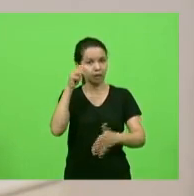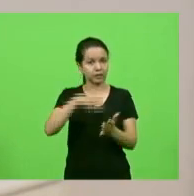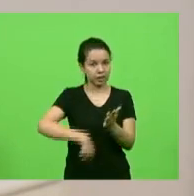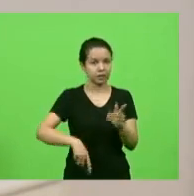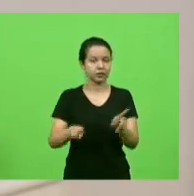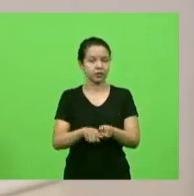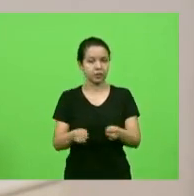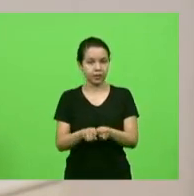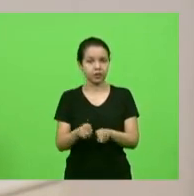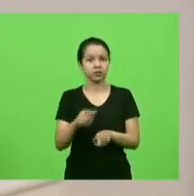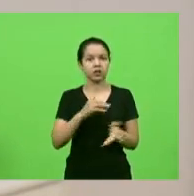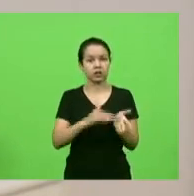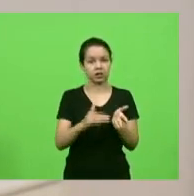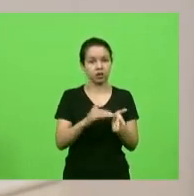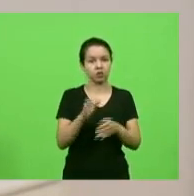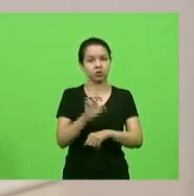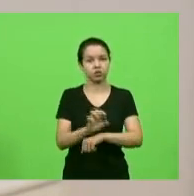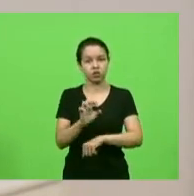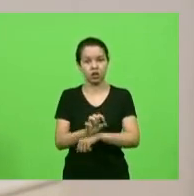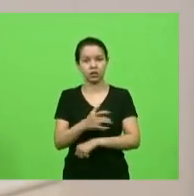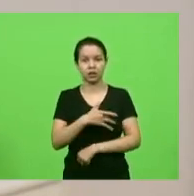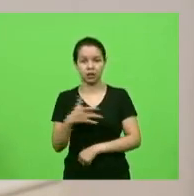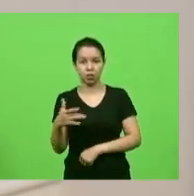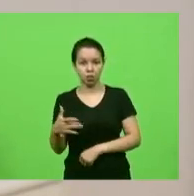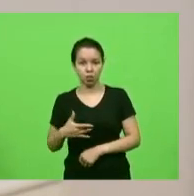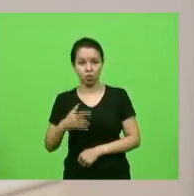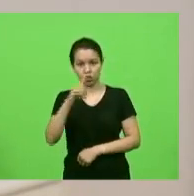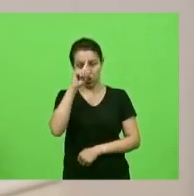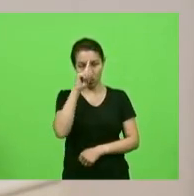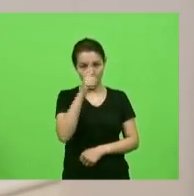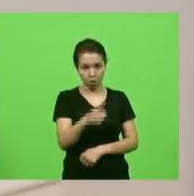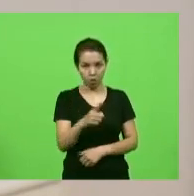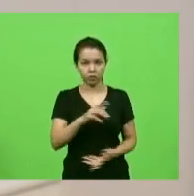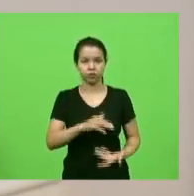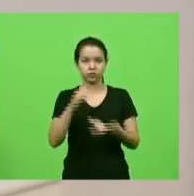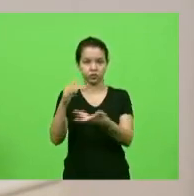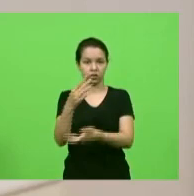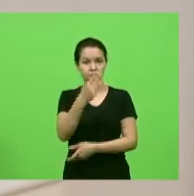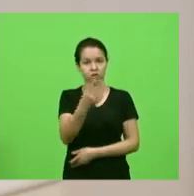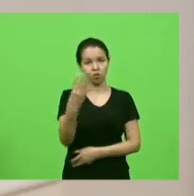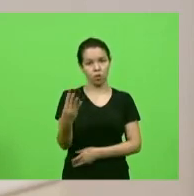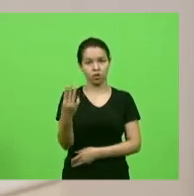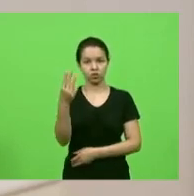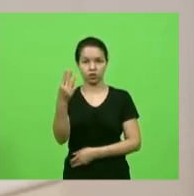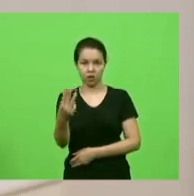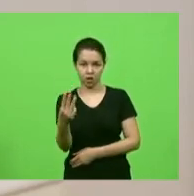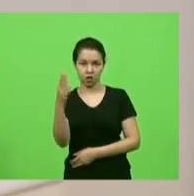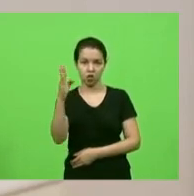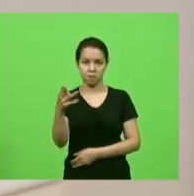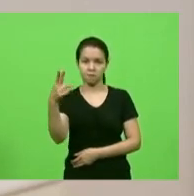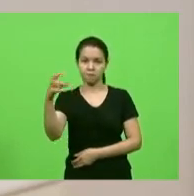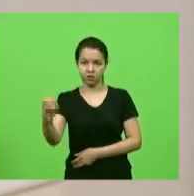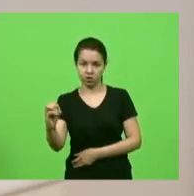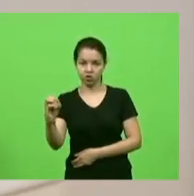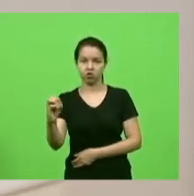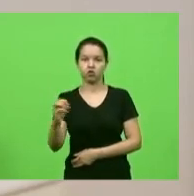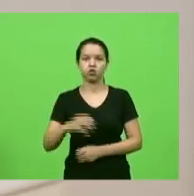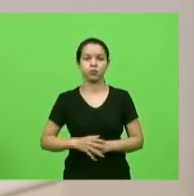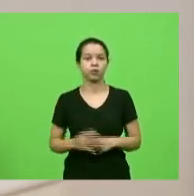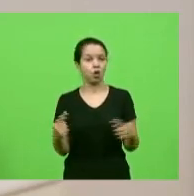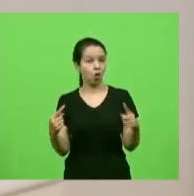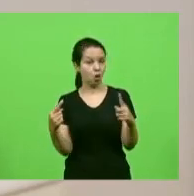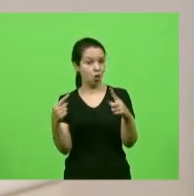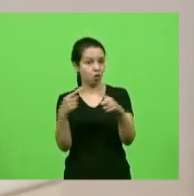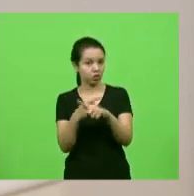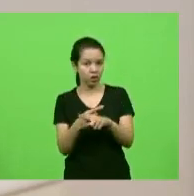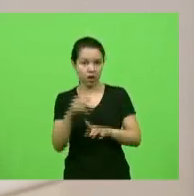secretário do Estado da Saúde, a ordem de fornecimento número 343/2020, que, contrariando a dispensa